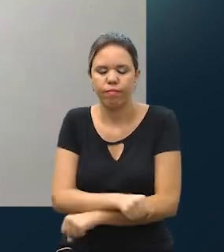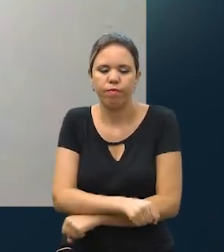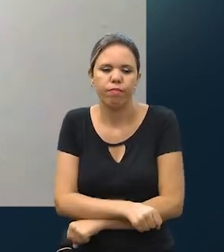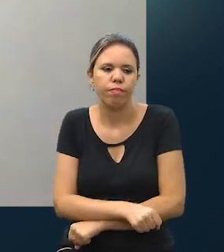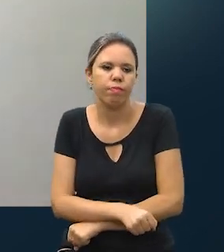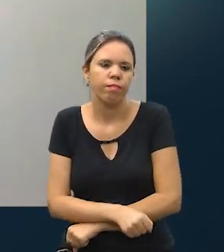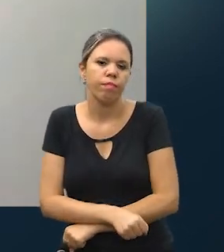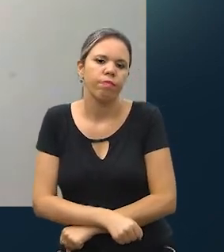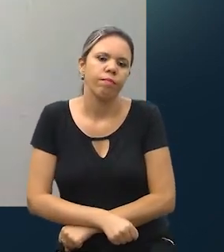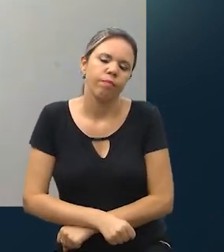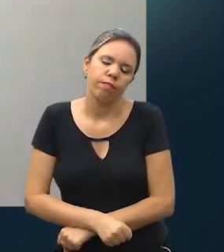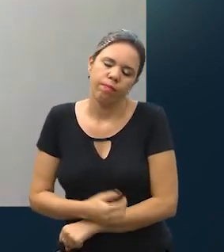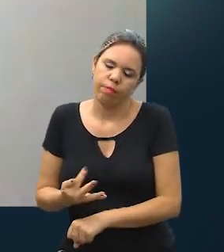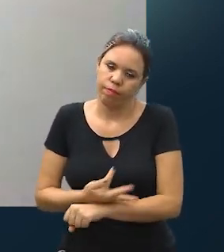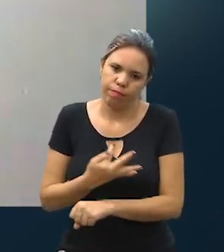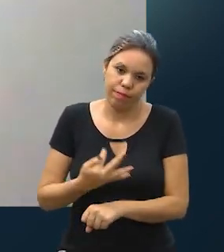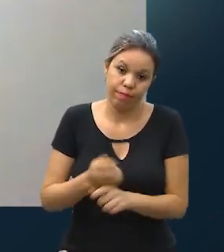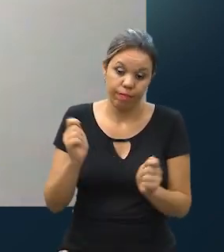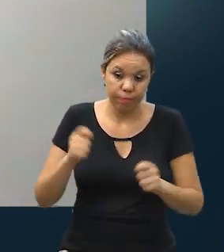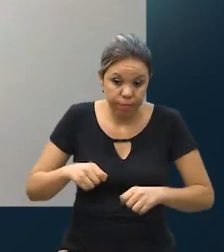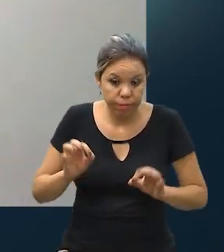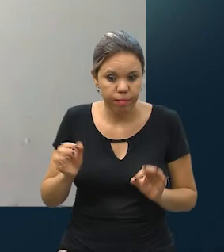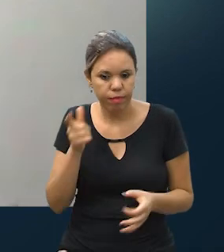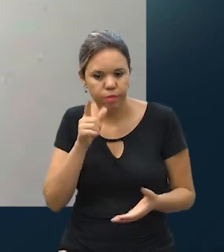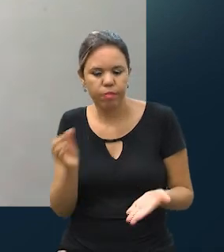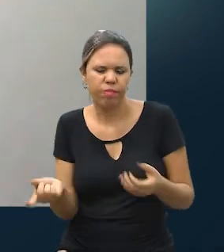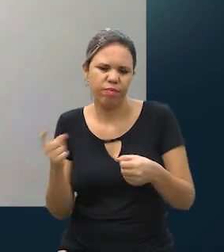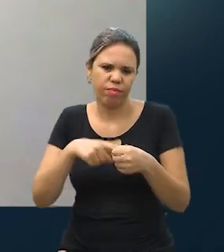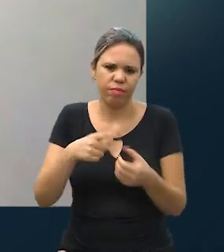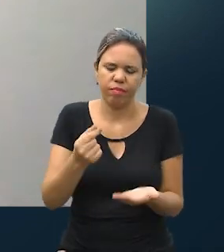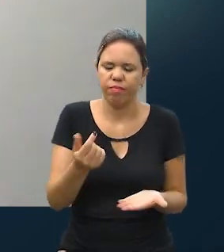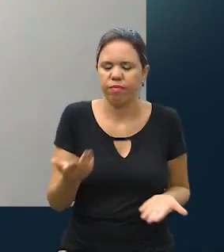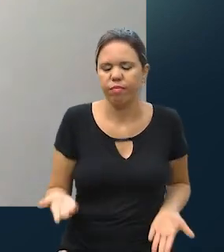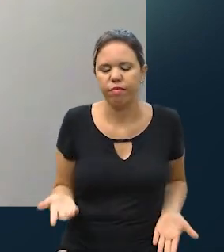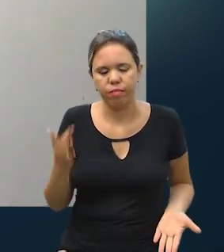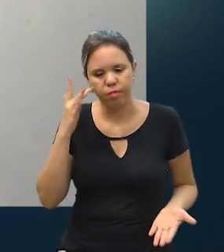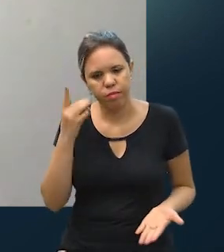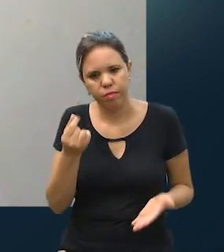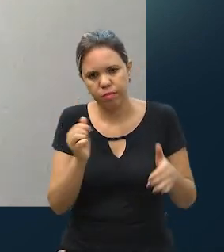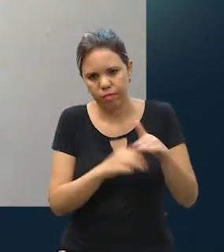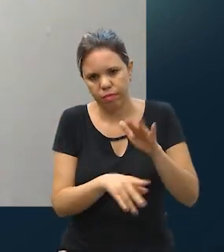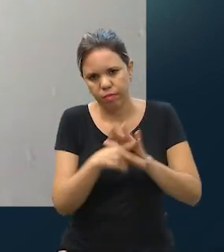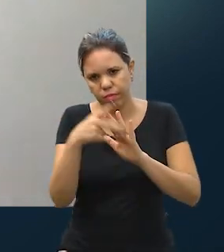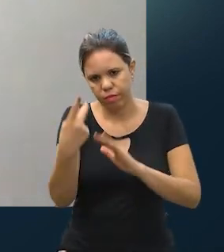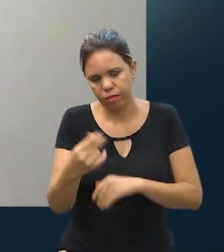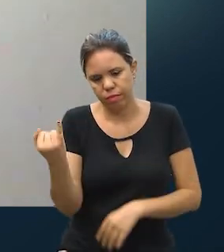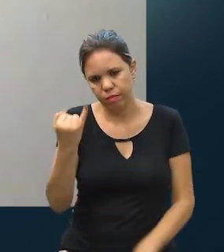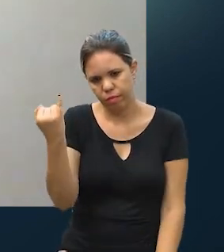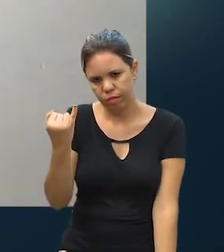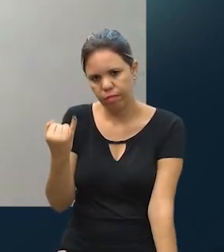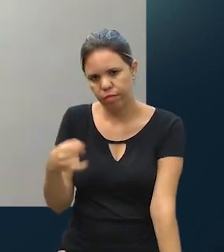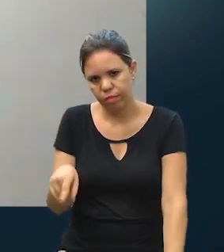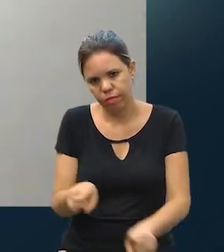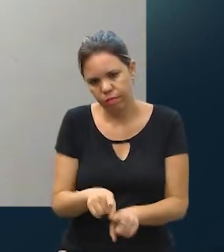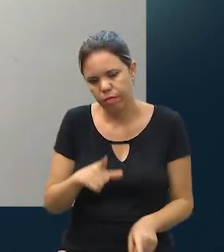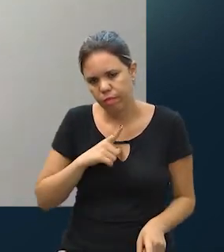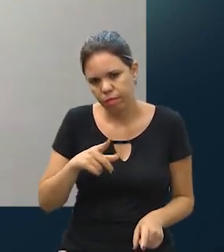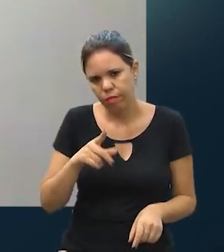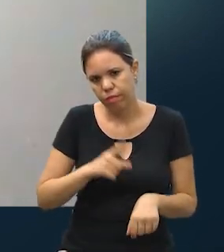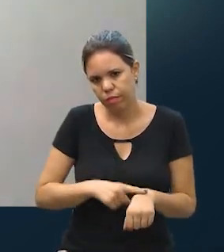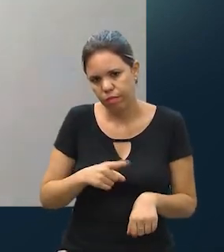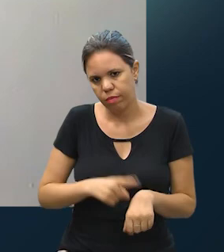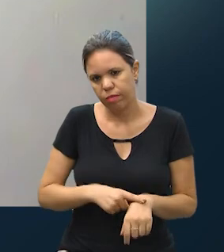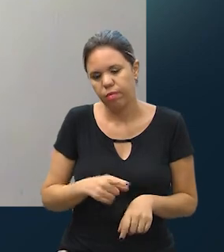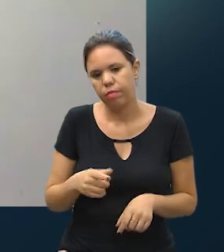em ter que dar certo o negócio para poder devolver o dinheiro. Então, assim, acho que uma reserva financeira é super importante também para você ter o seu tempo